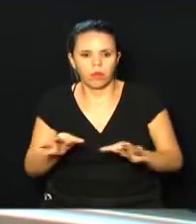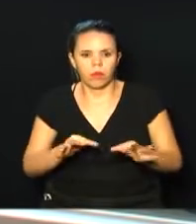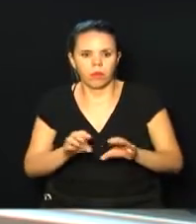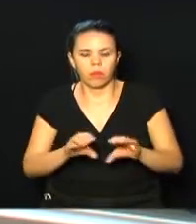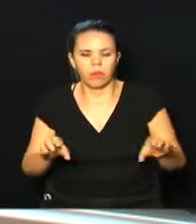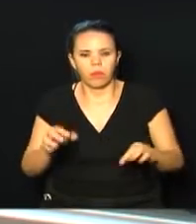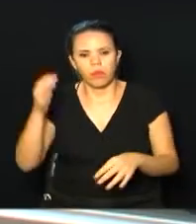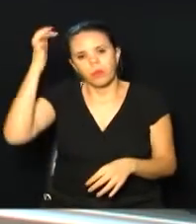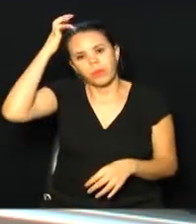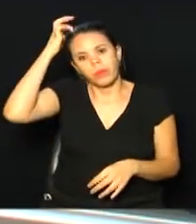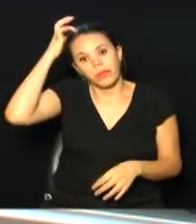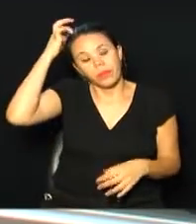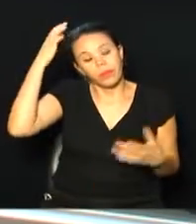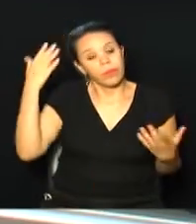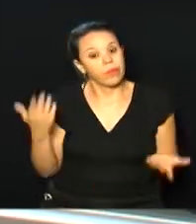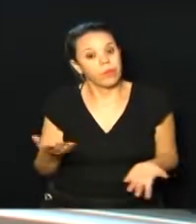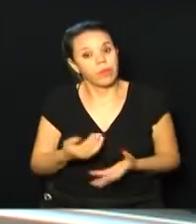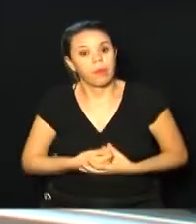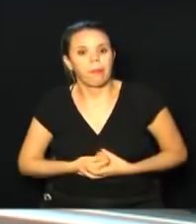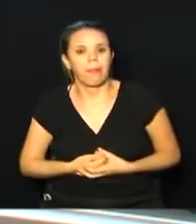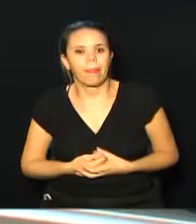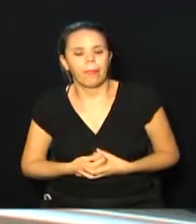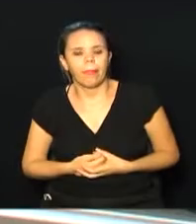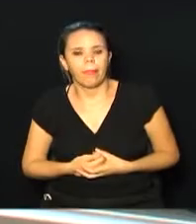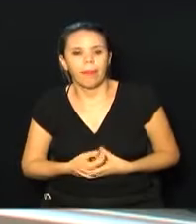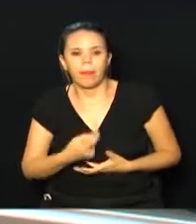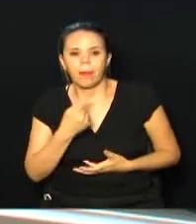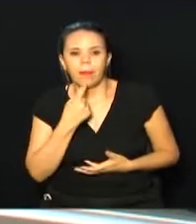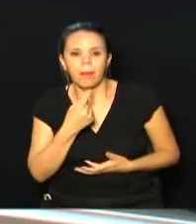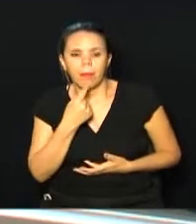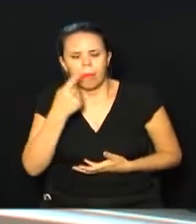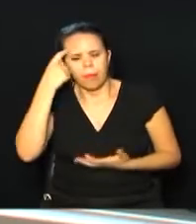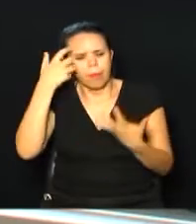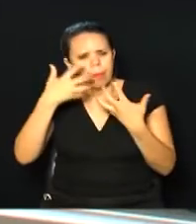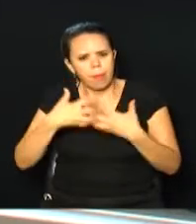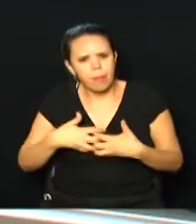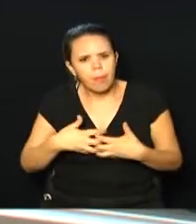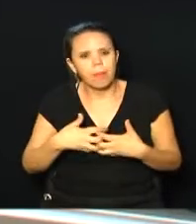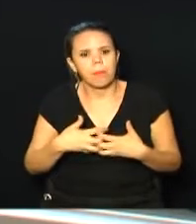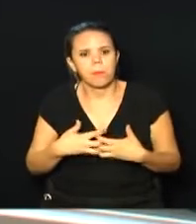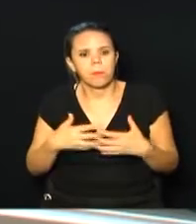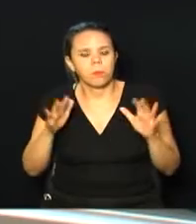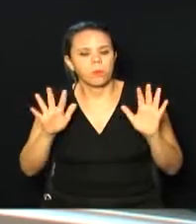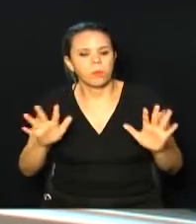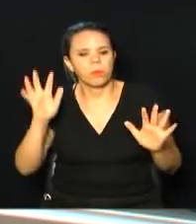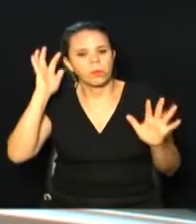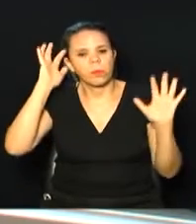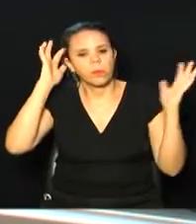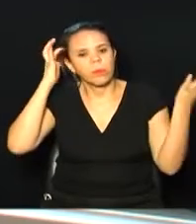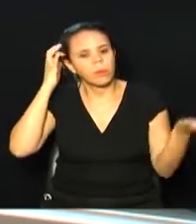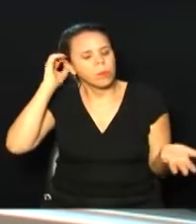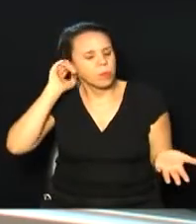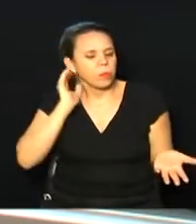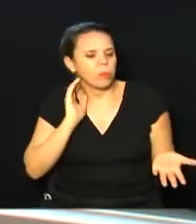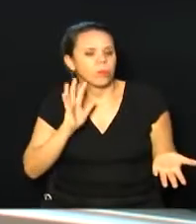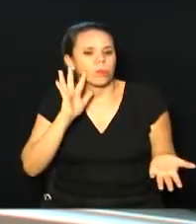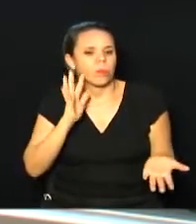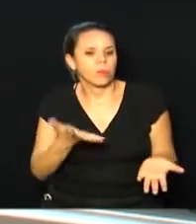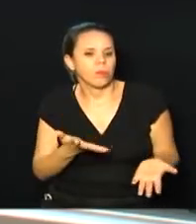macro-drenagem, né? Assim, Campinas não deixou de pensar nisso, mas acontece que a